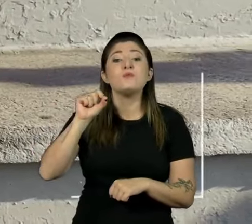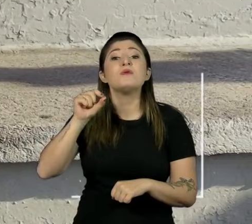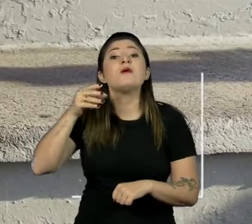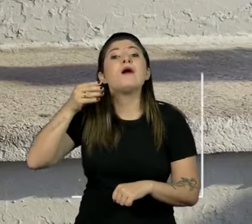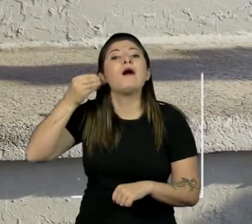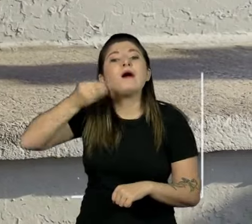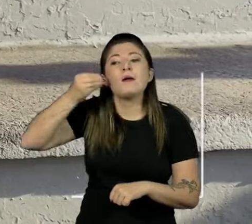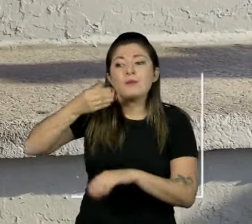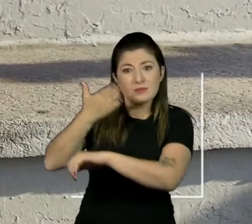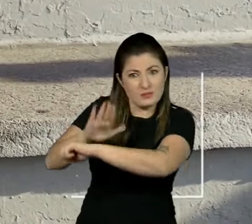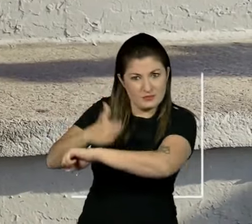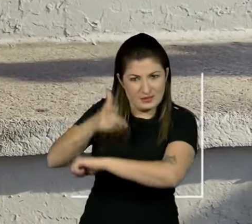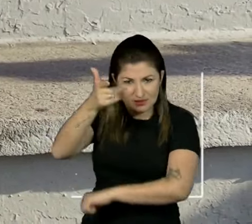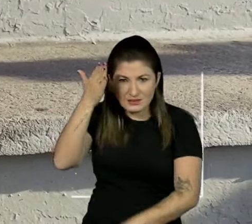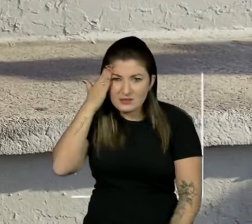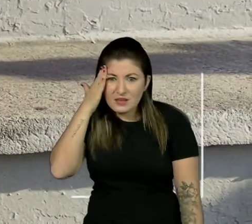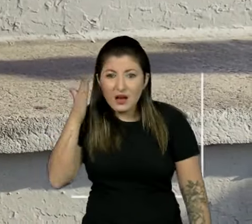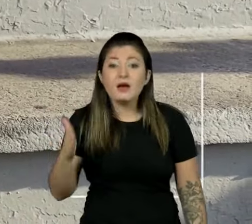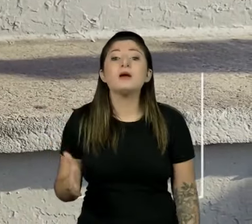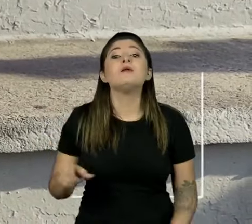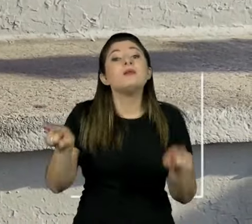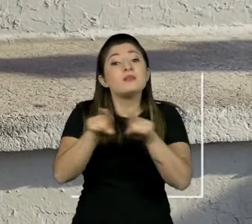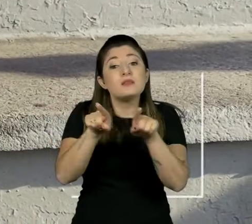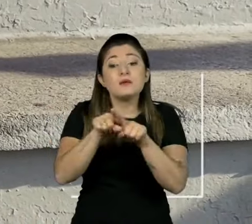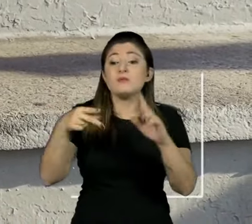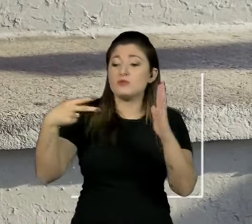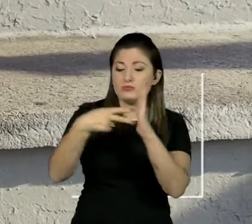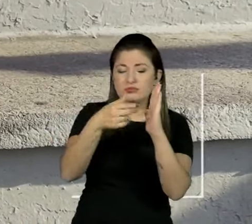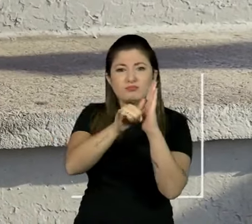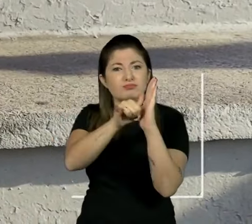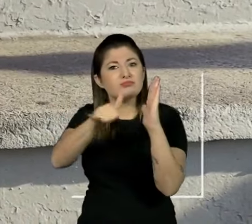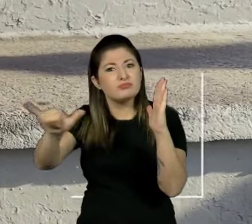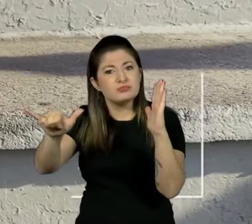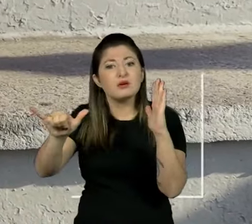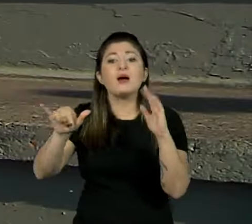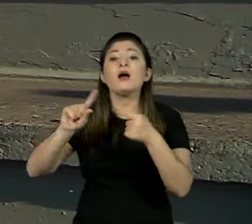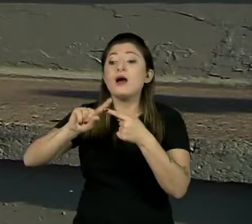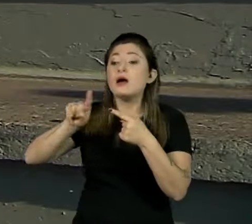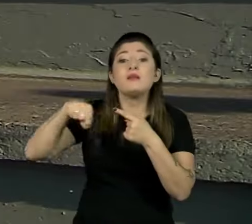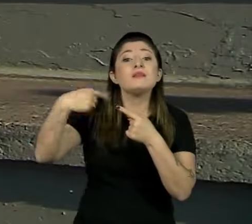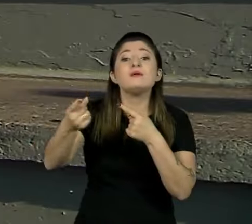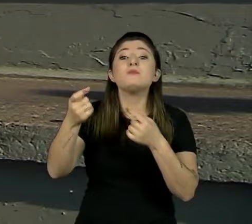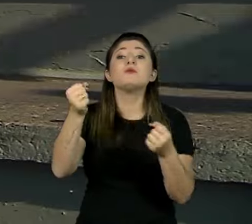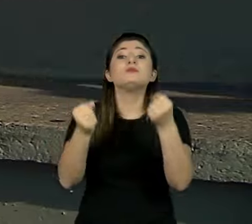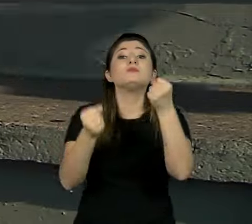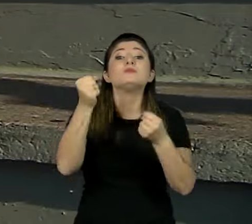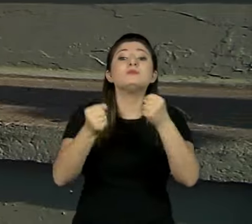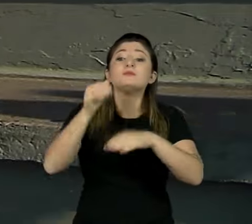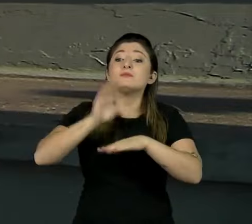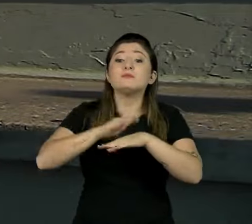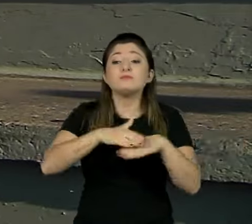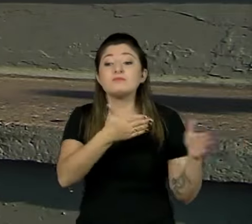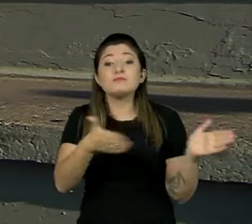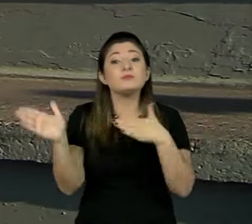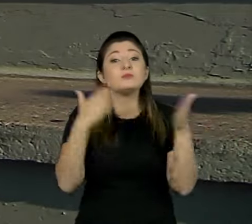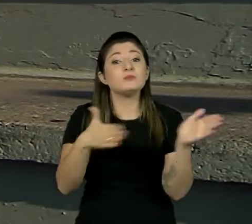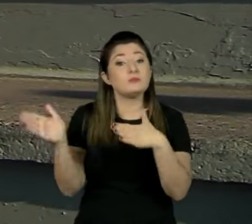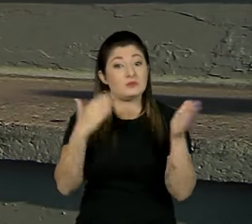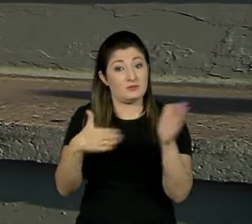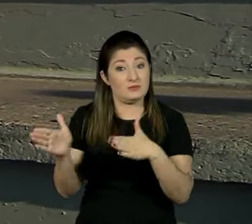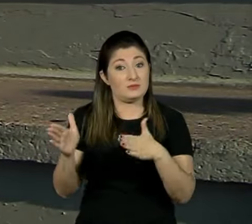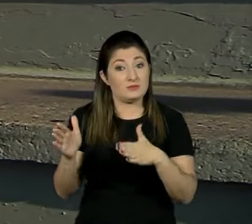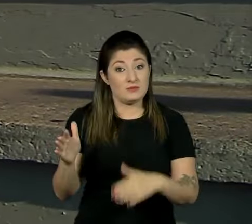Eles servem para testar mecanismos elétricos para serem usados em carros do cotidiano. A Fórmula E é organizada pela FIA,